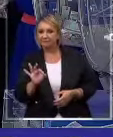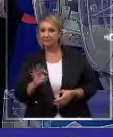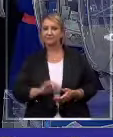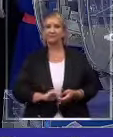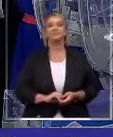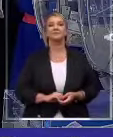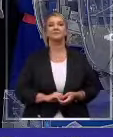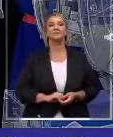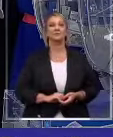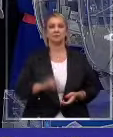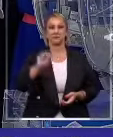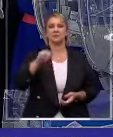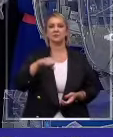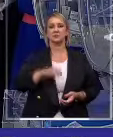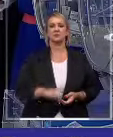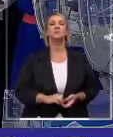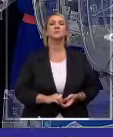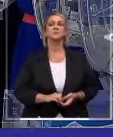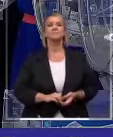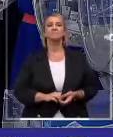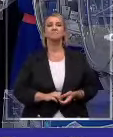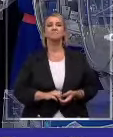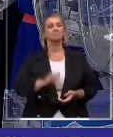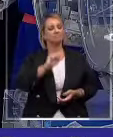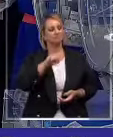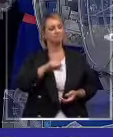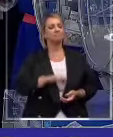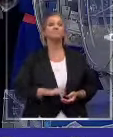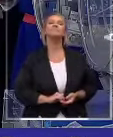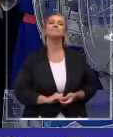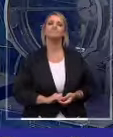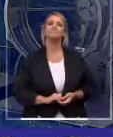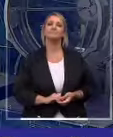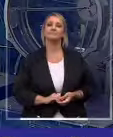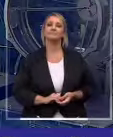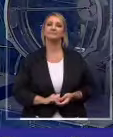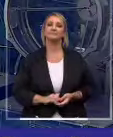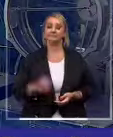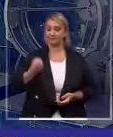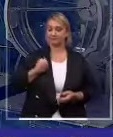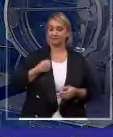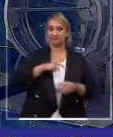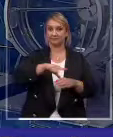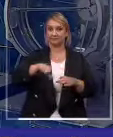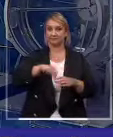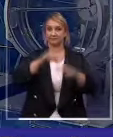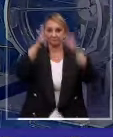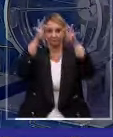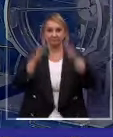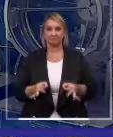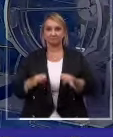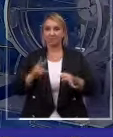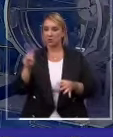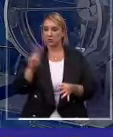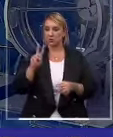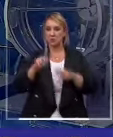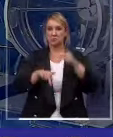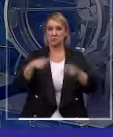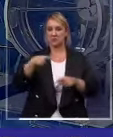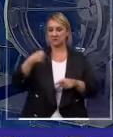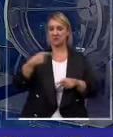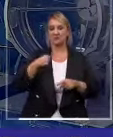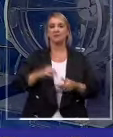auditoras populares? Sim, confirmo. Sim, confirmo. Números sorteados, confirmados pelas auditoras